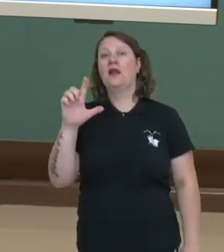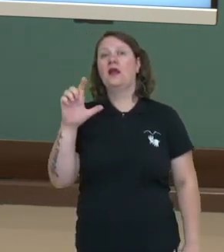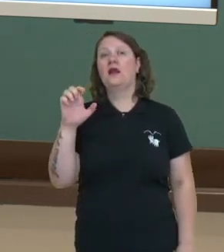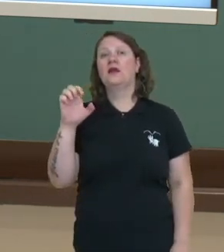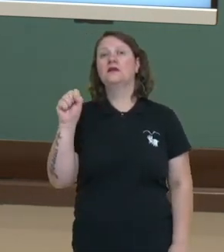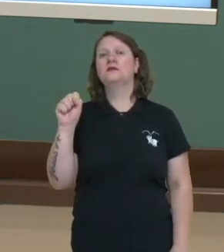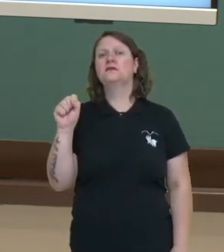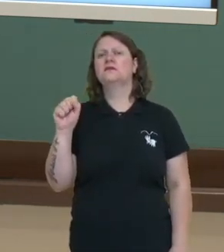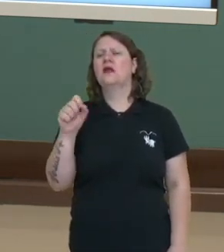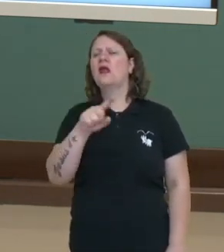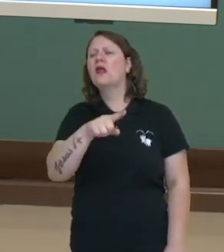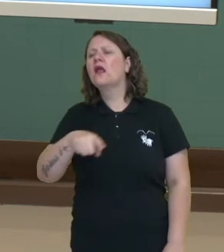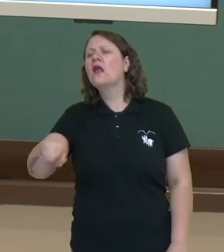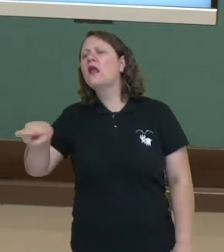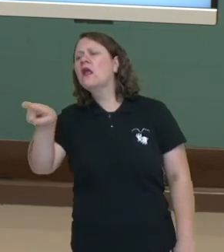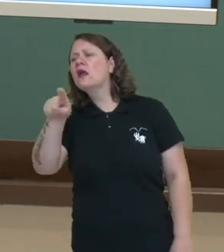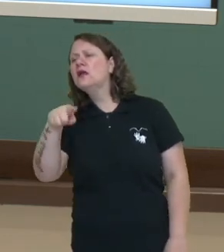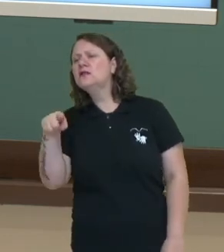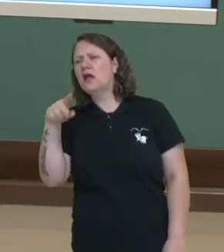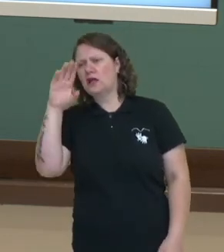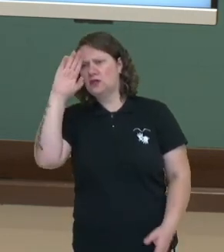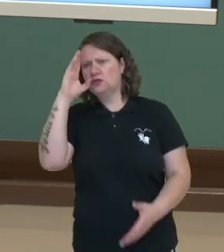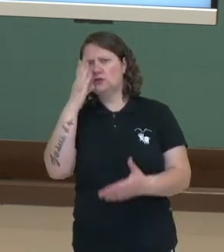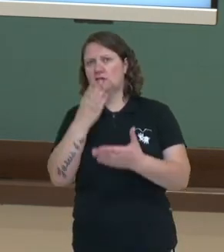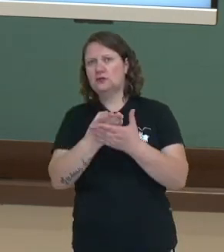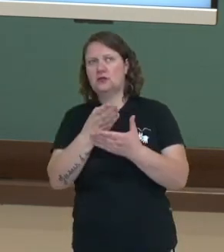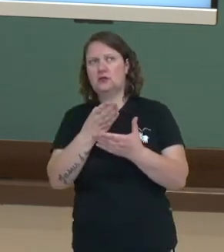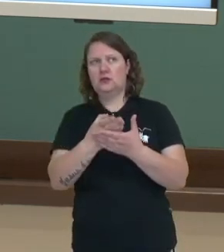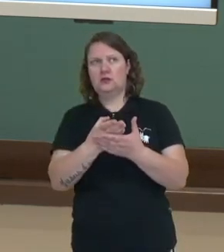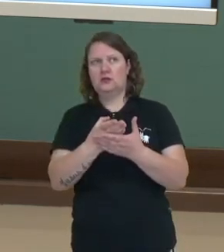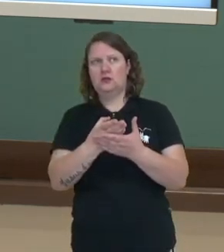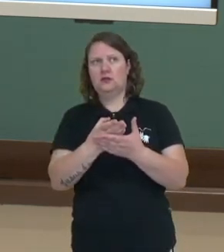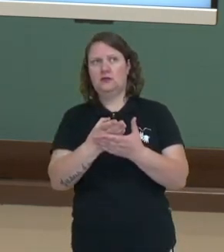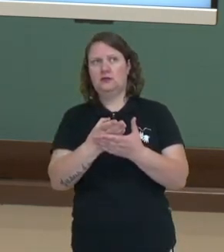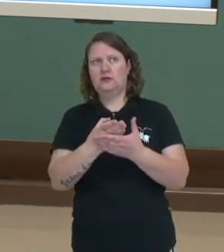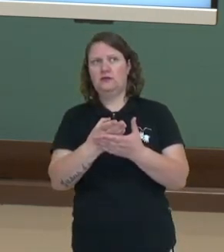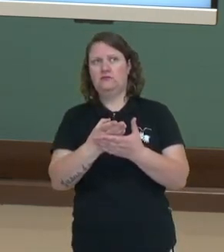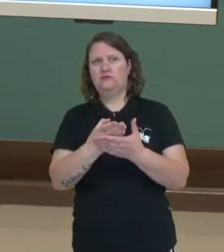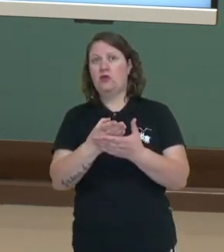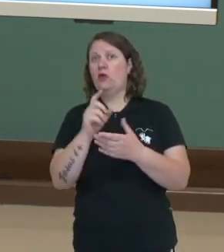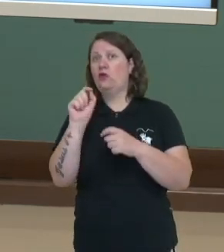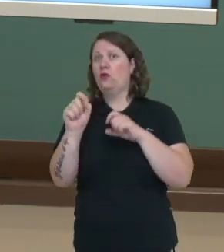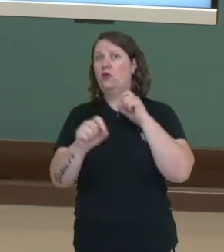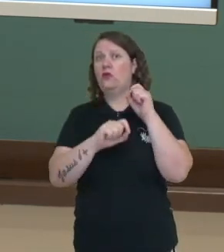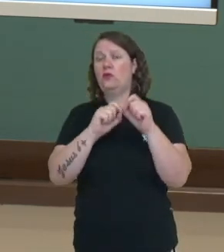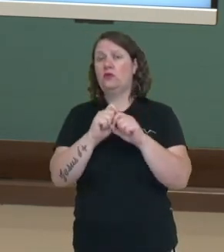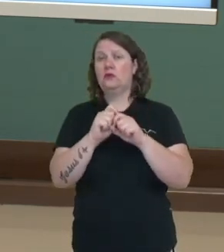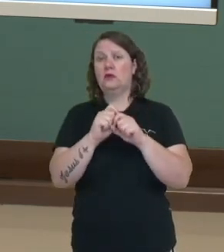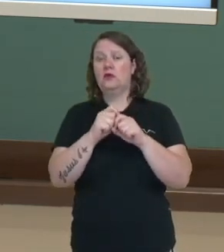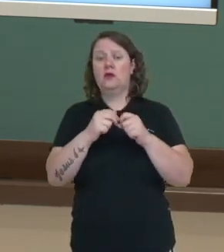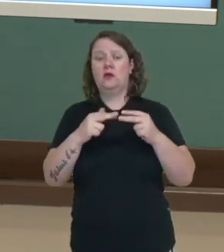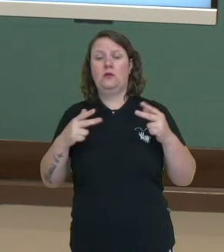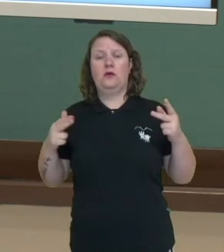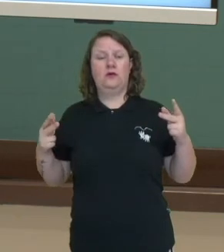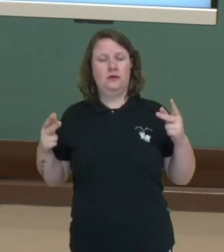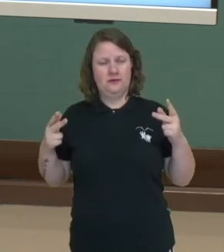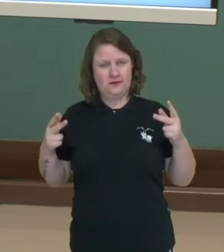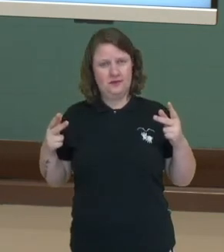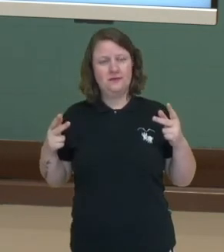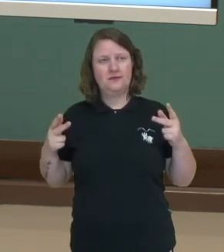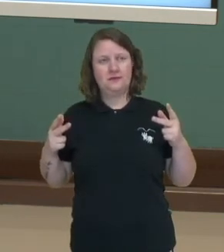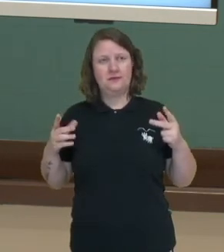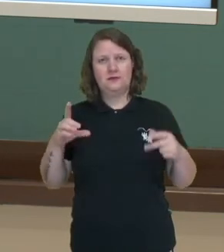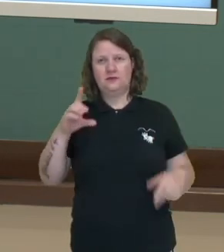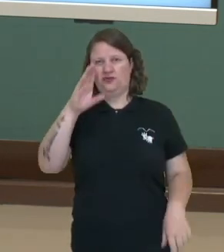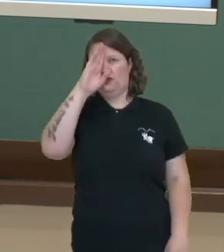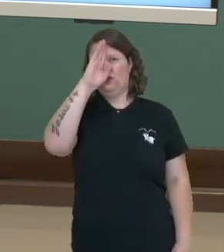Achavam o quê? Achavam algo. Então, esse algo é o objeto direto. Não